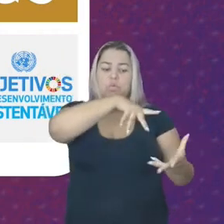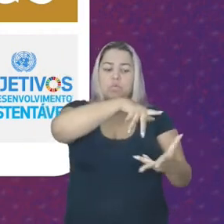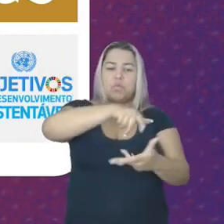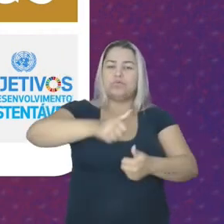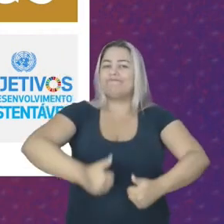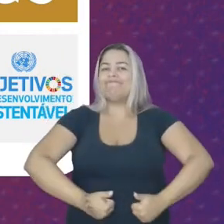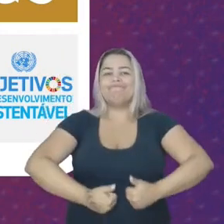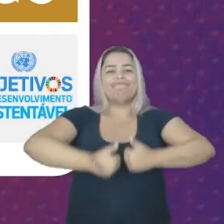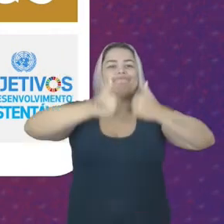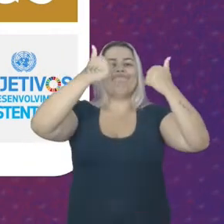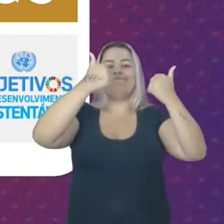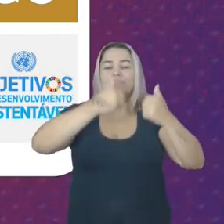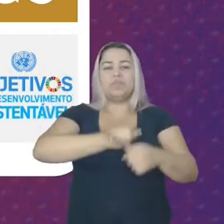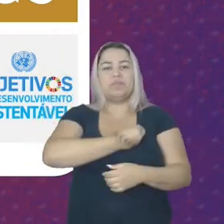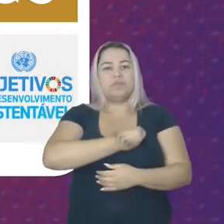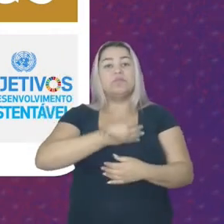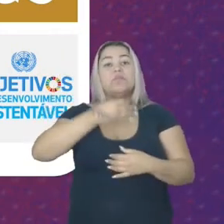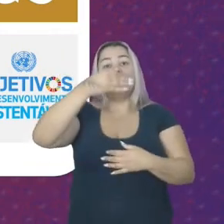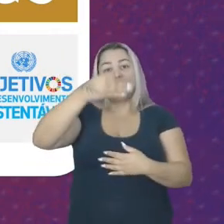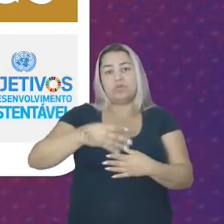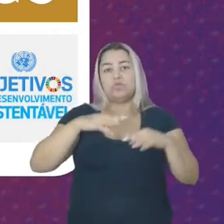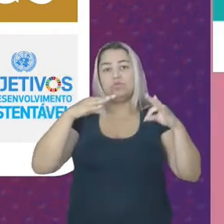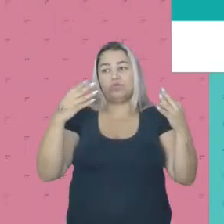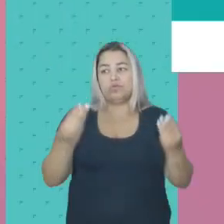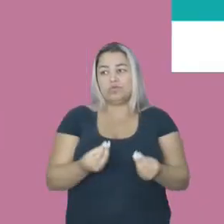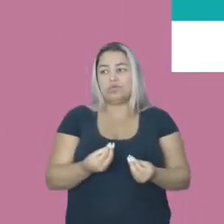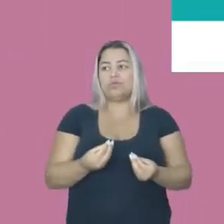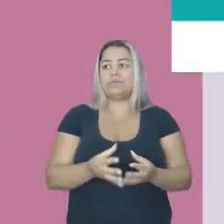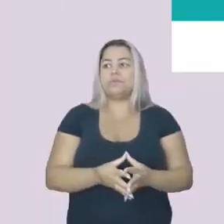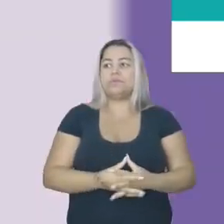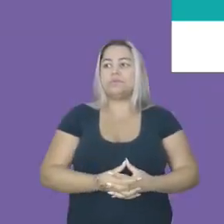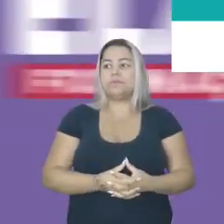qualidade de vida e dignidade para todos.